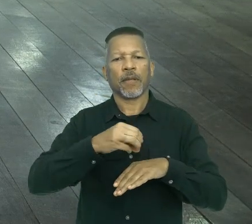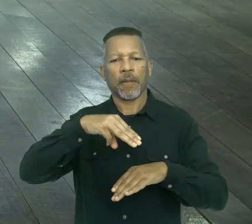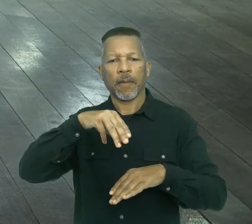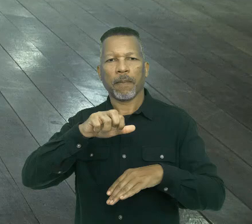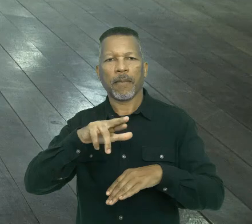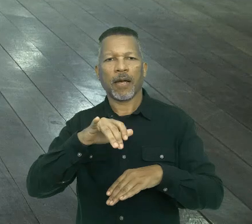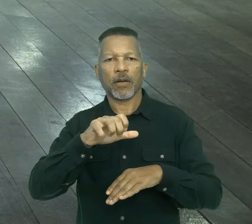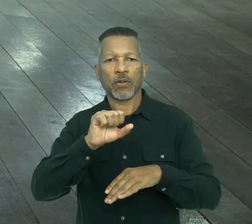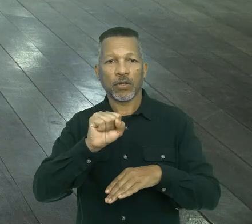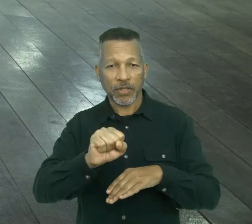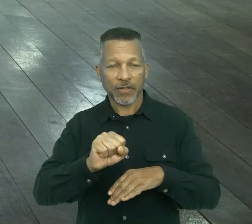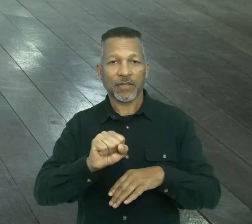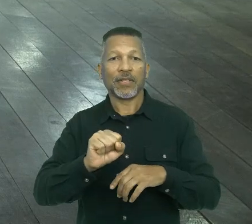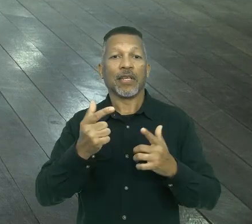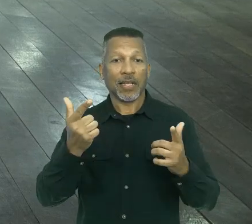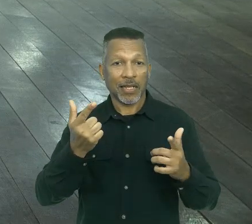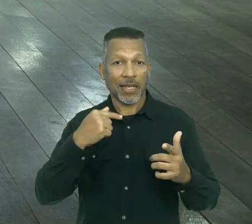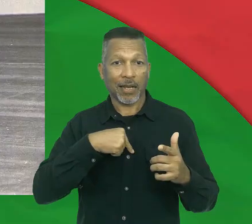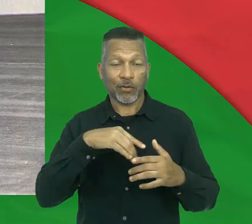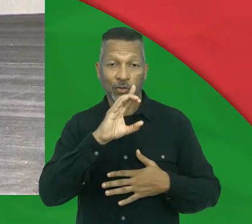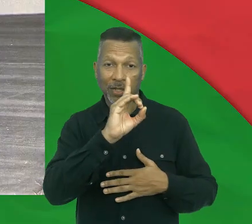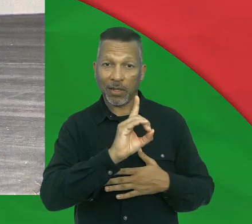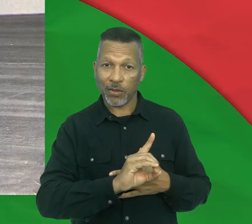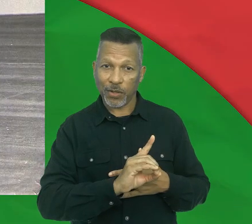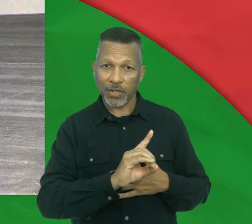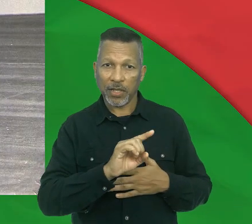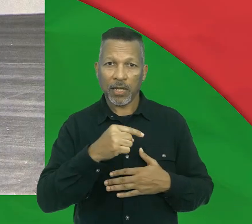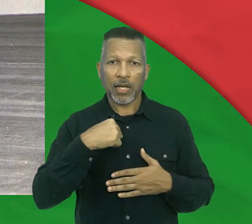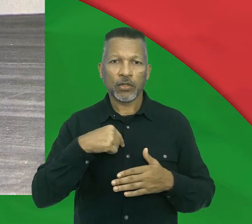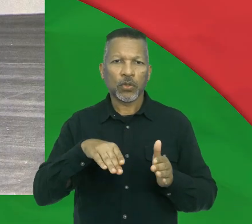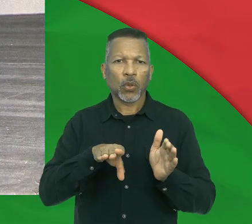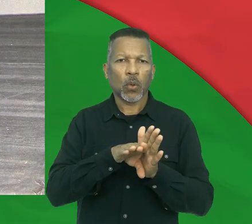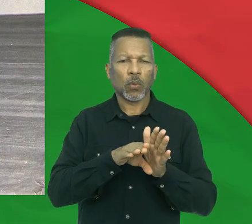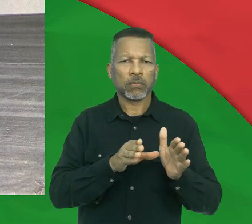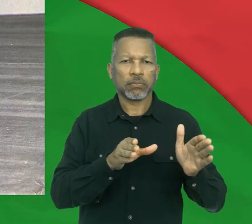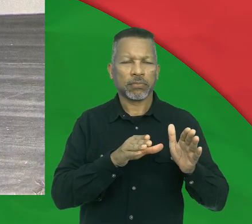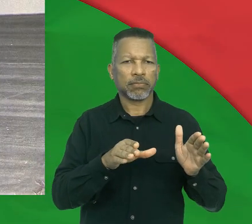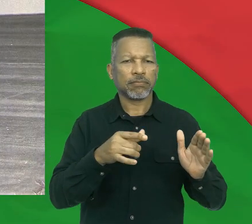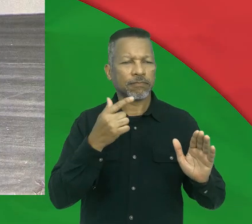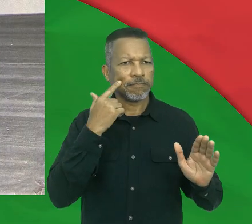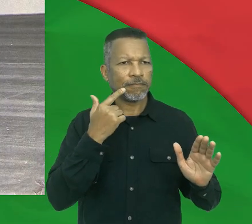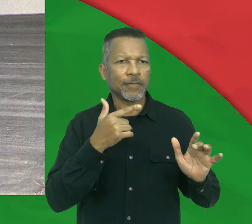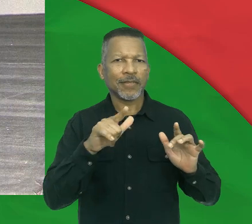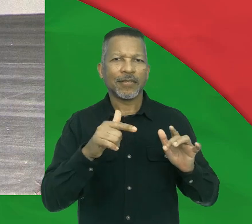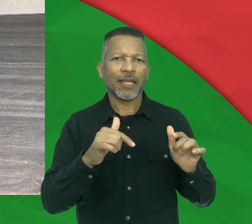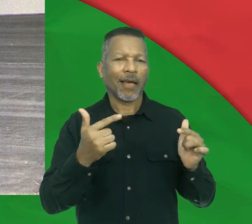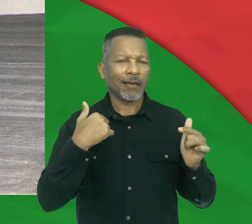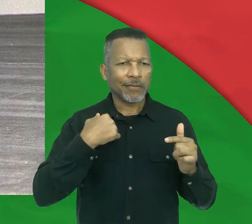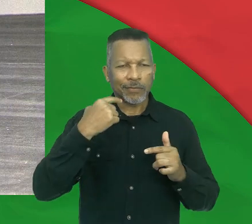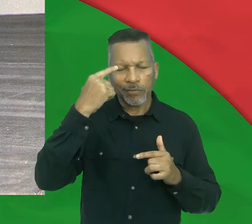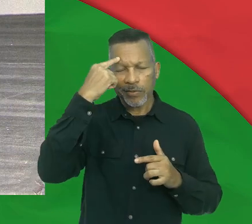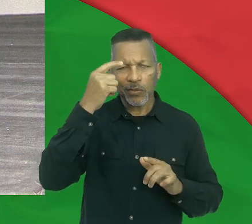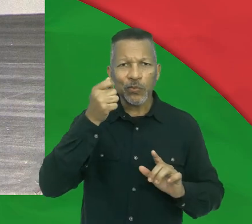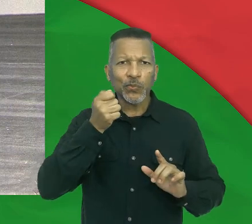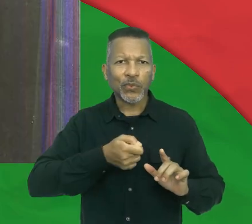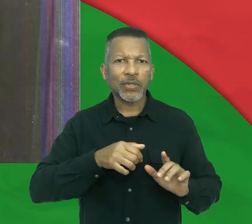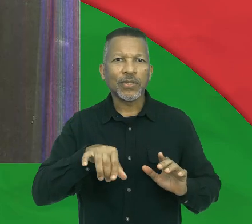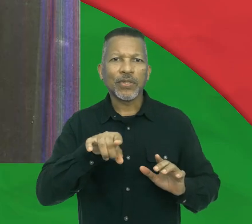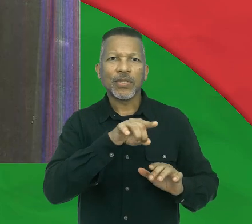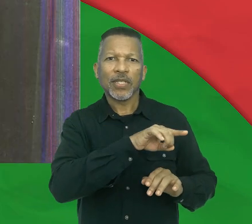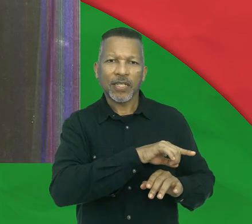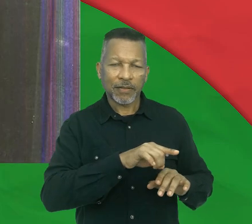fazia showbiz, que era o diretor. Aí chegou uma determinada cena, a cena dos risos, né, que acontece